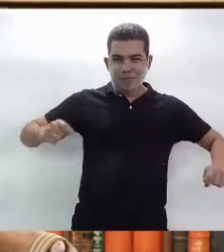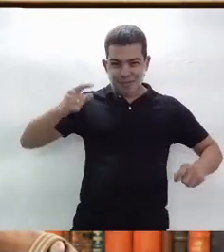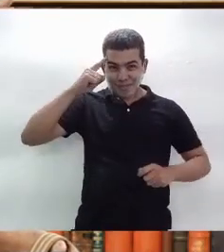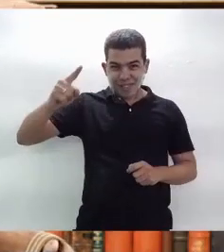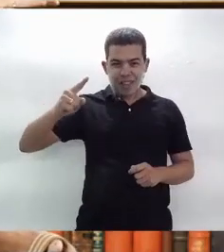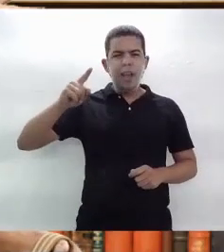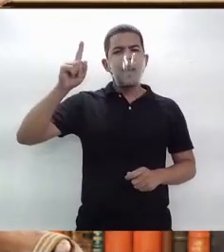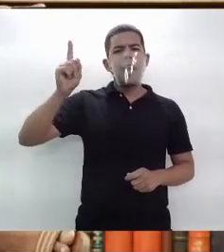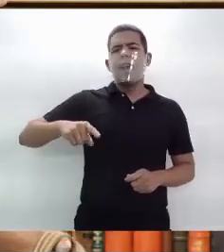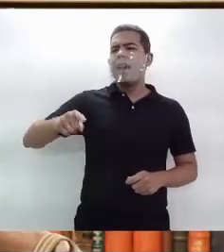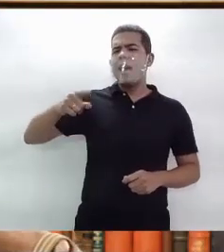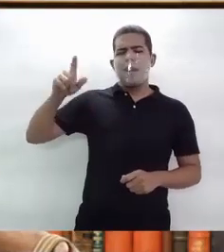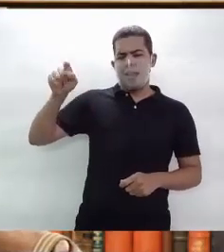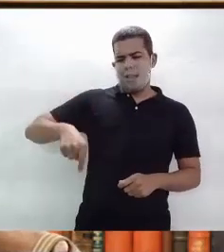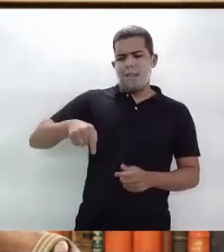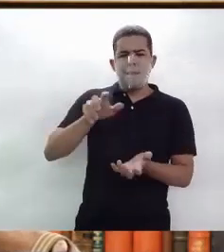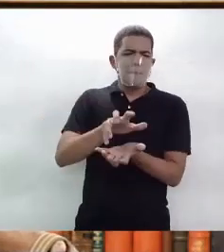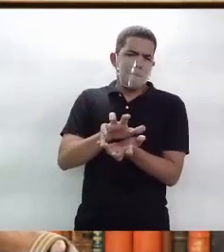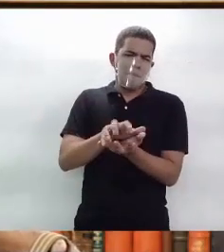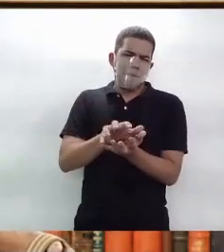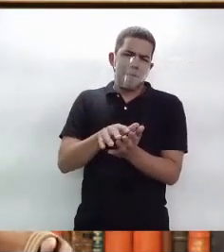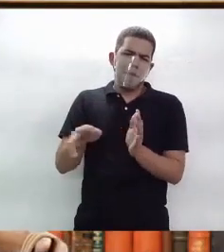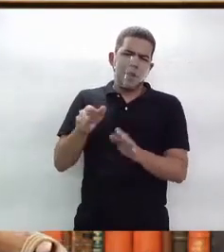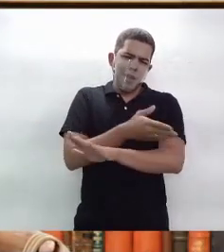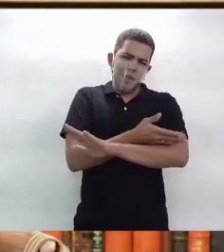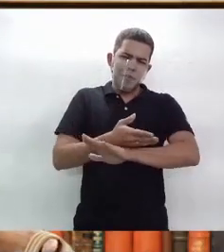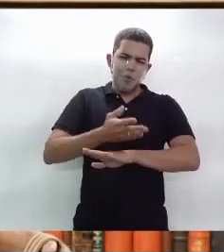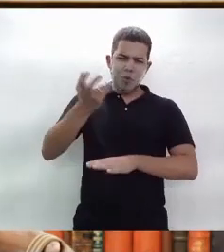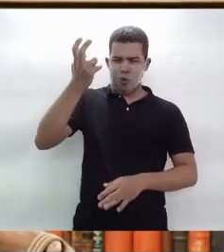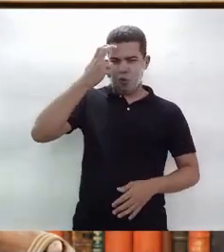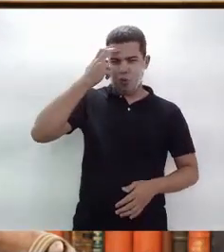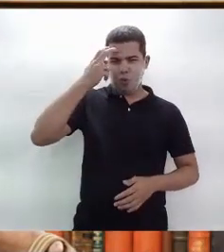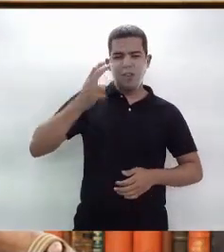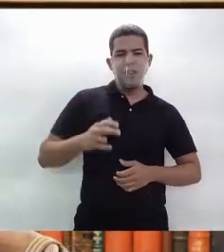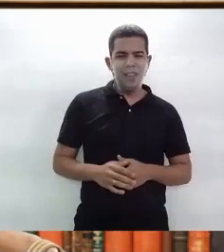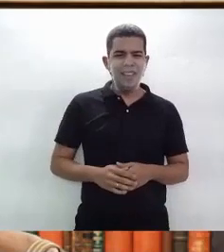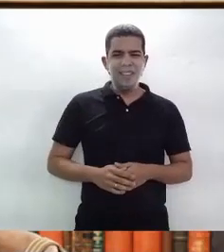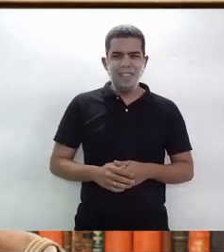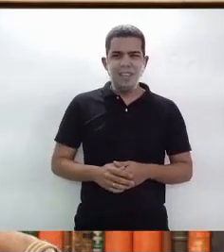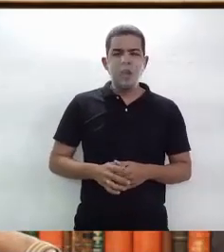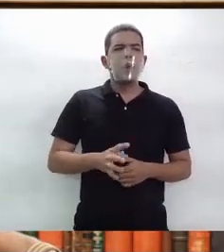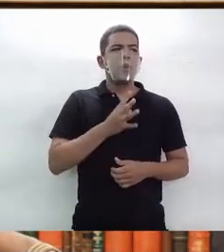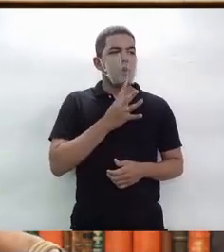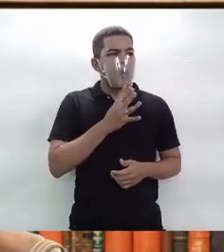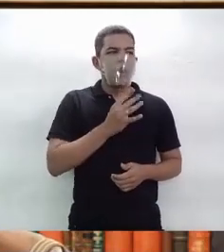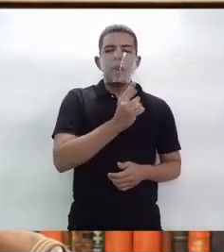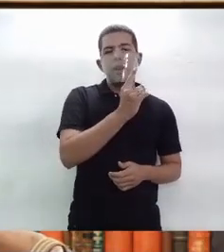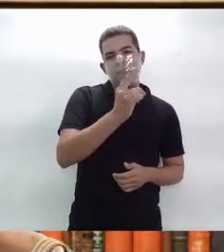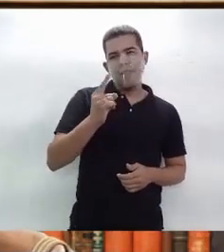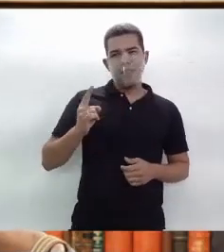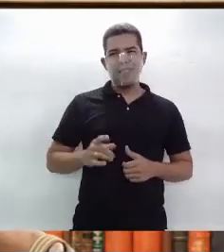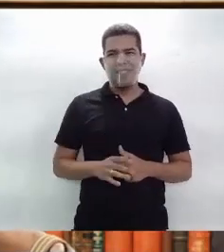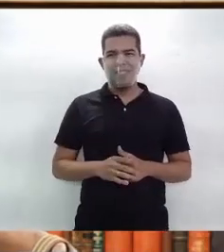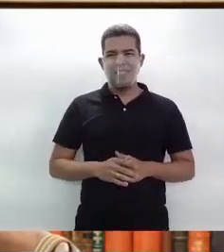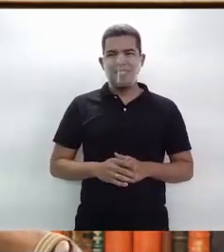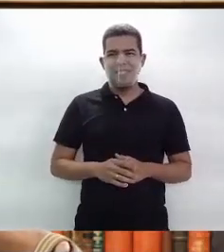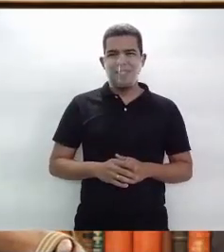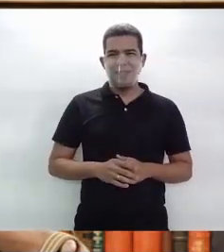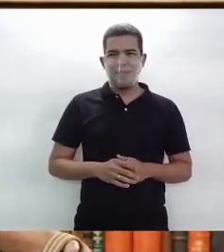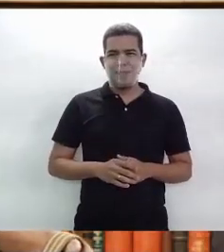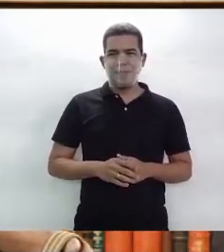é tradicional o nosso de Pernambuco. Então, vamos permitir que eles vivenciem, conheçam. Então, professora,